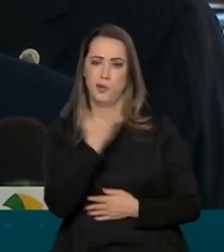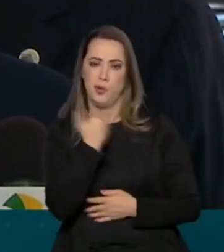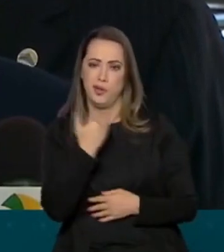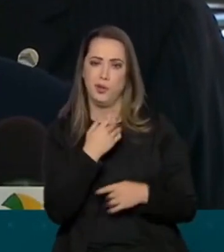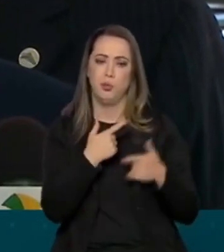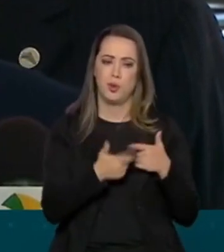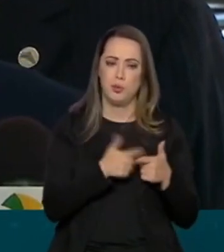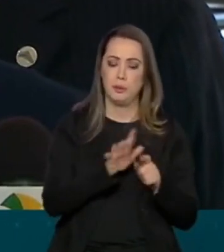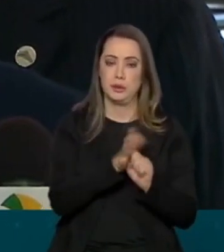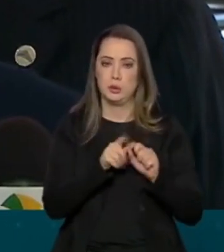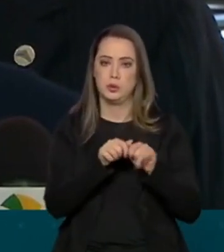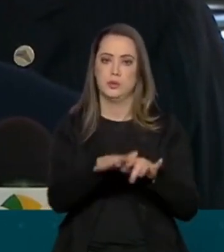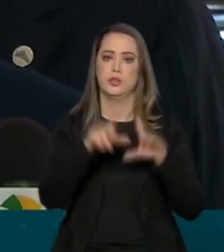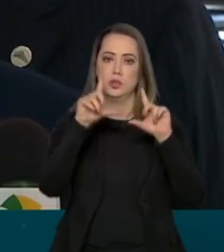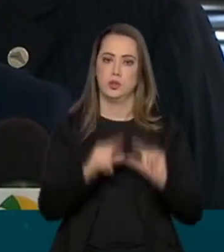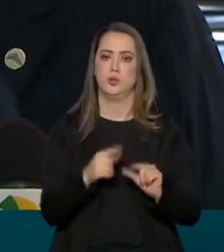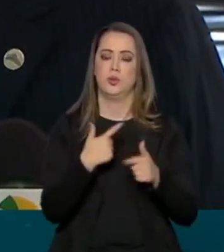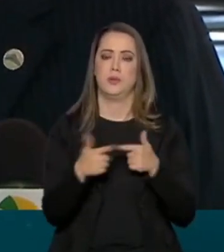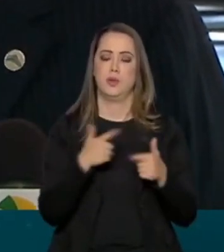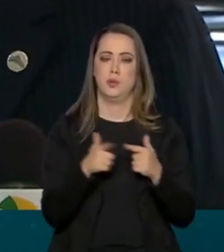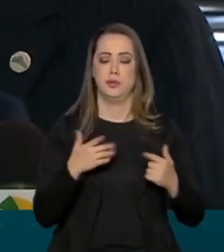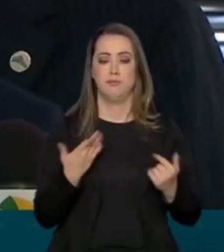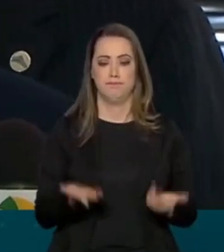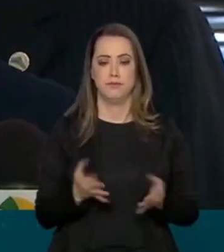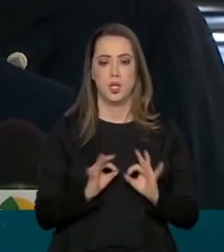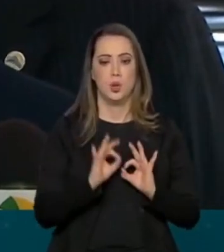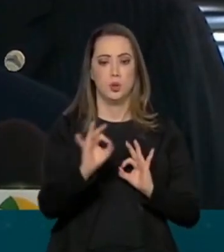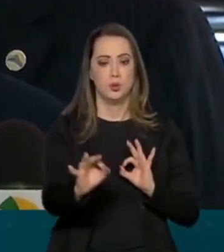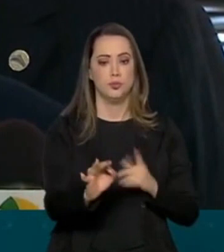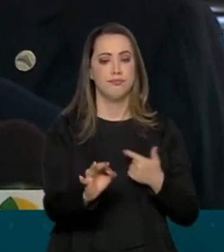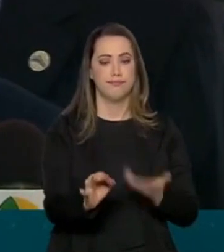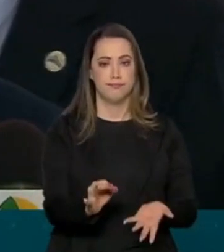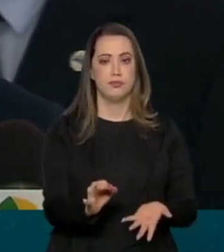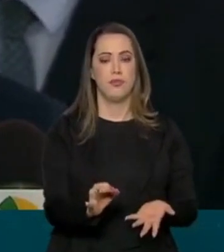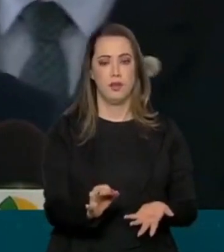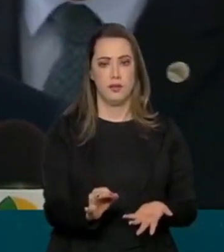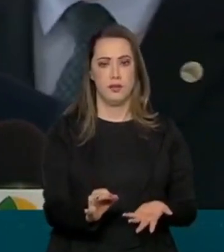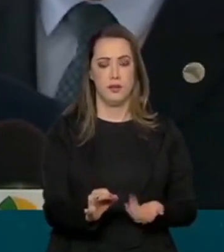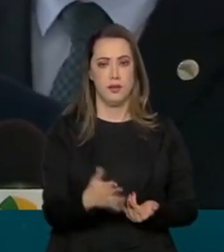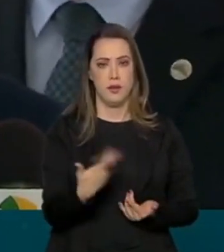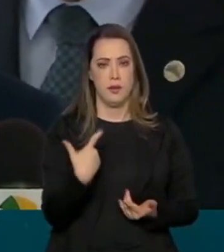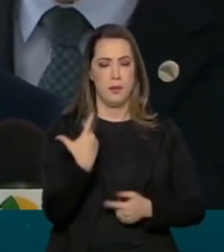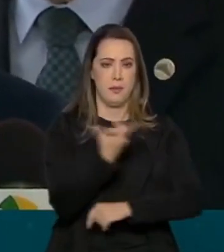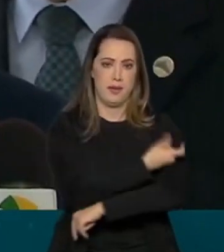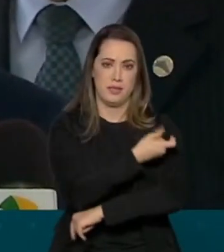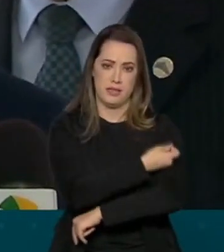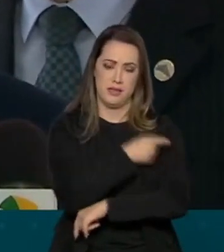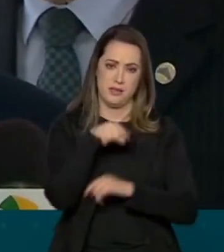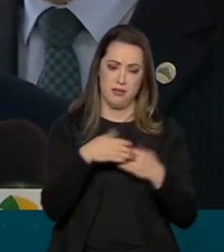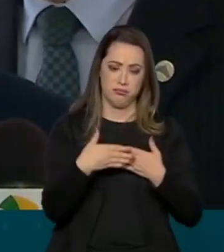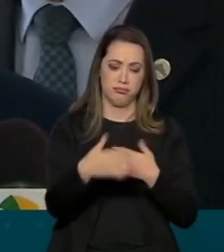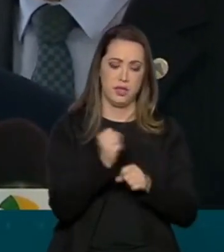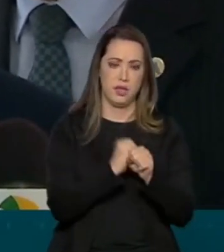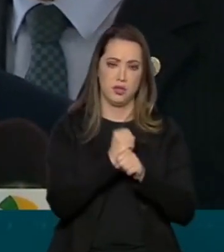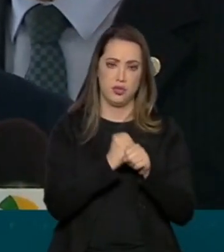gente reduzir esse problema como um todo, né? A longo prazo, né? Vamos dizer que isso aí, para vacinação para esse ano, para o